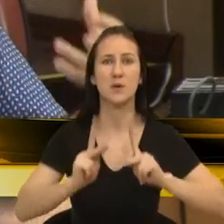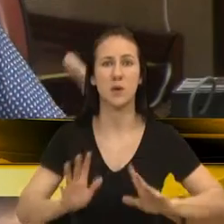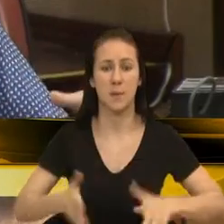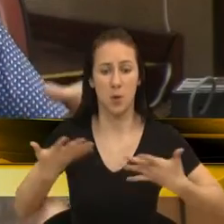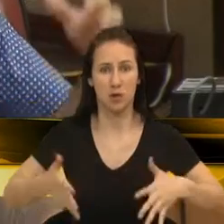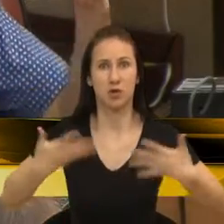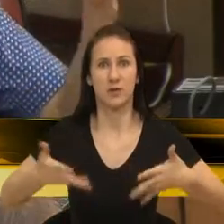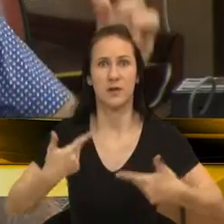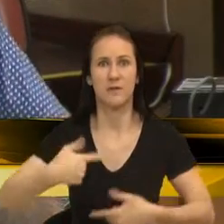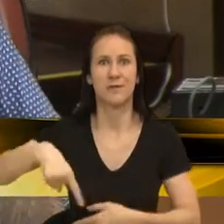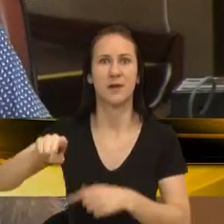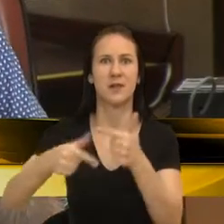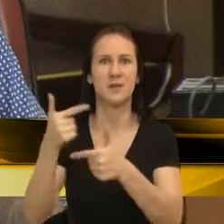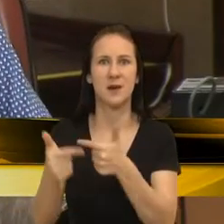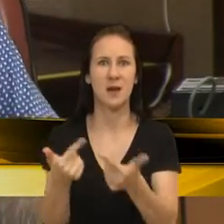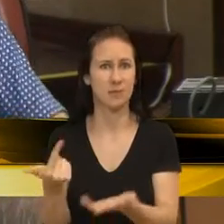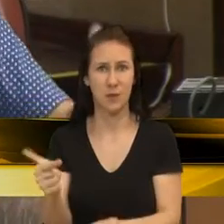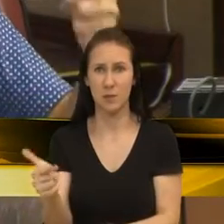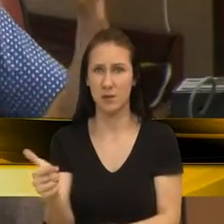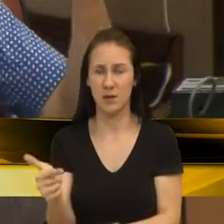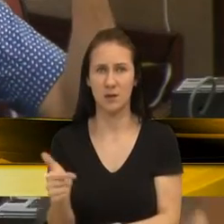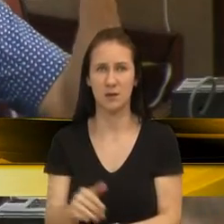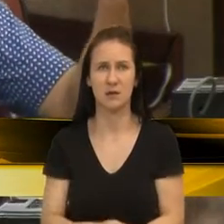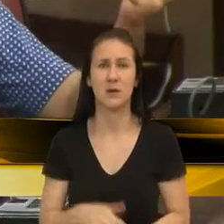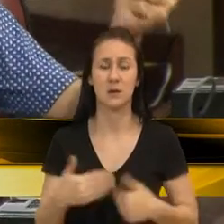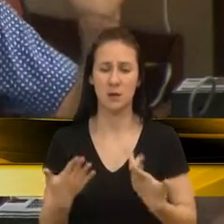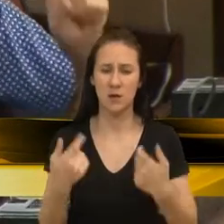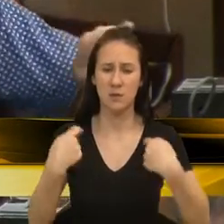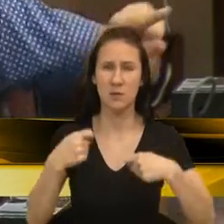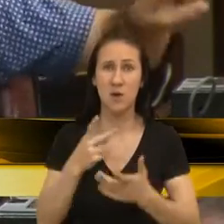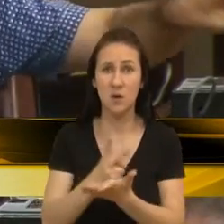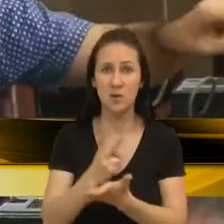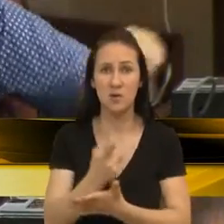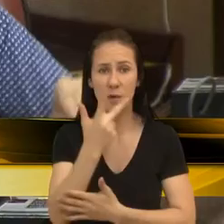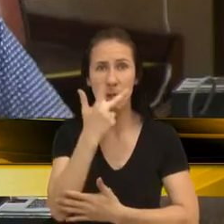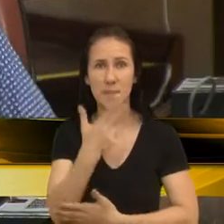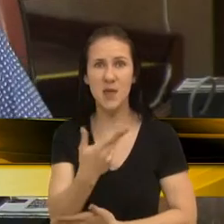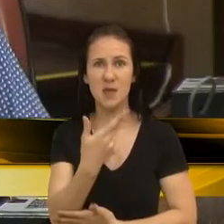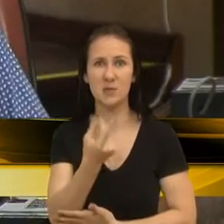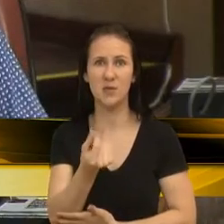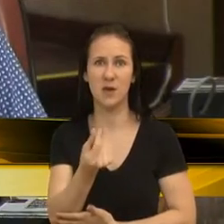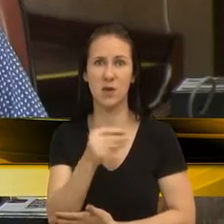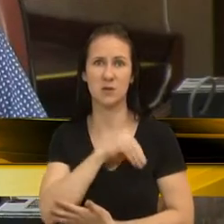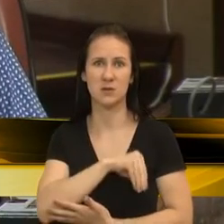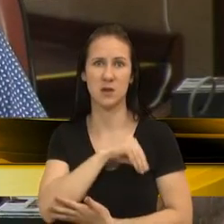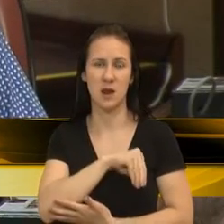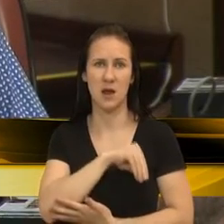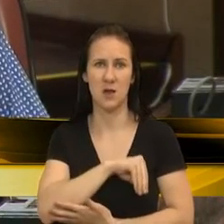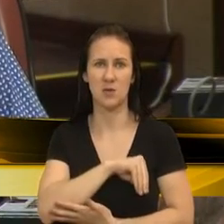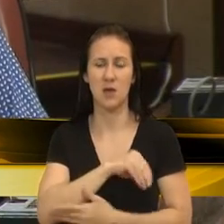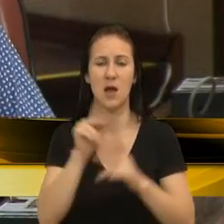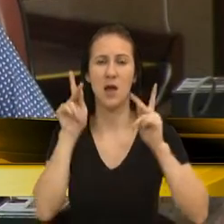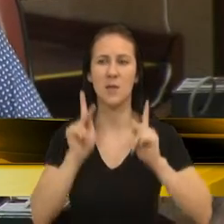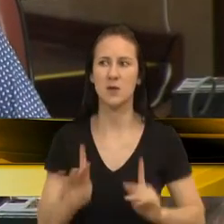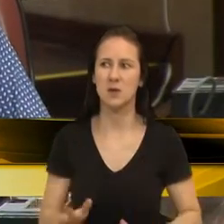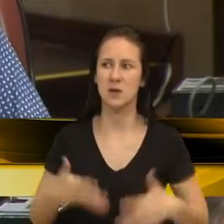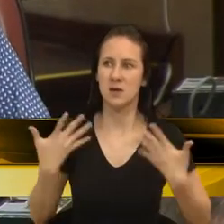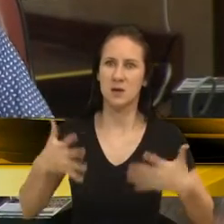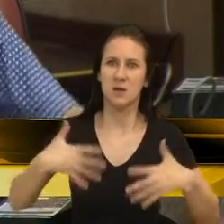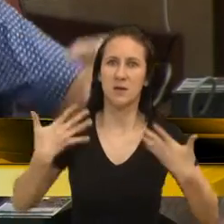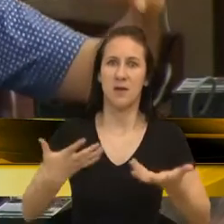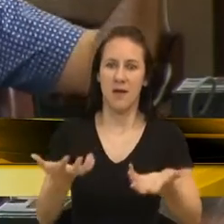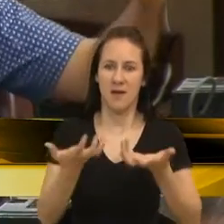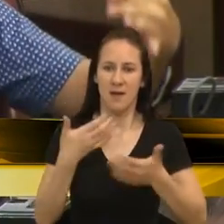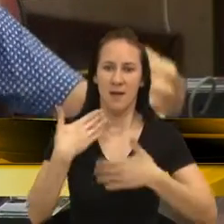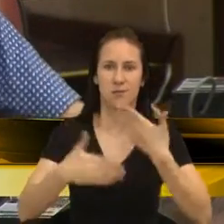de incentivar, olha, nós vamos manter o valor para te poder se capacitar e atender melhor os nossos usuários, né, da assistência social. Não. O que a prefeitura